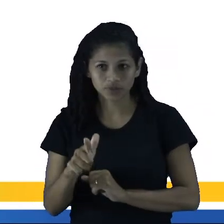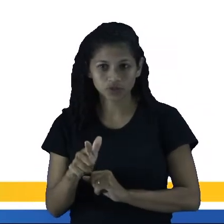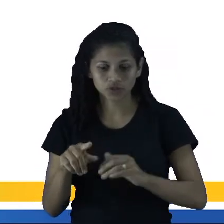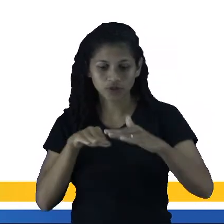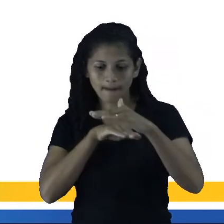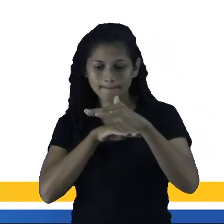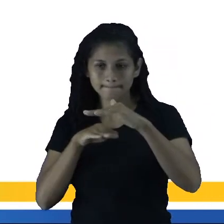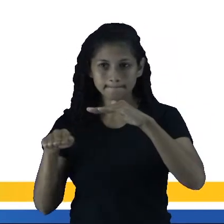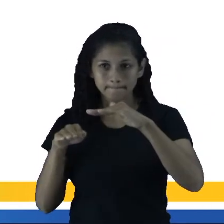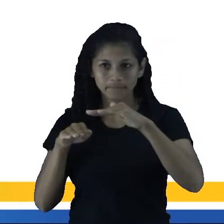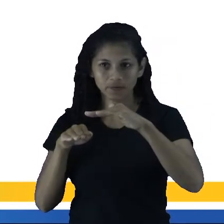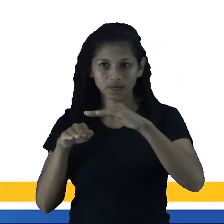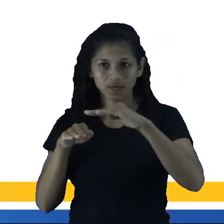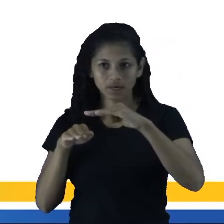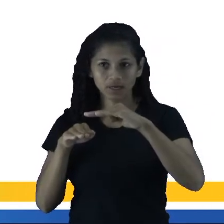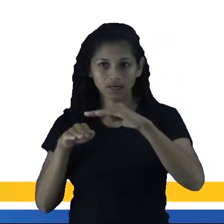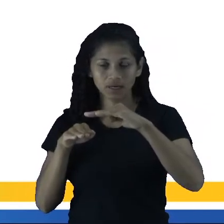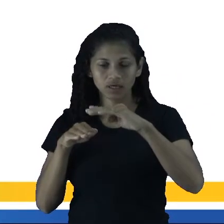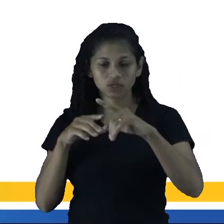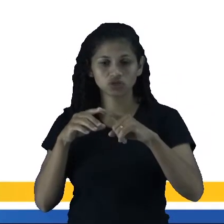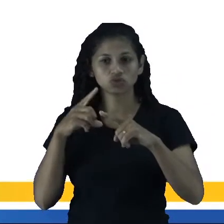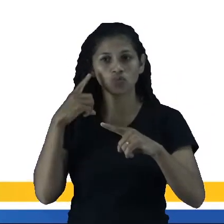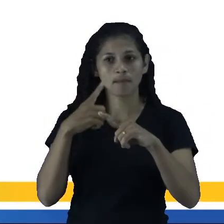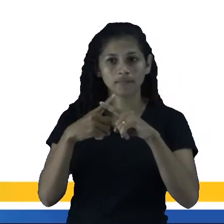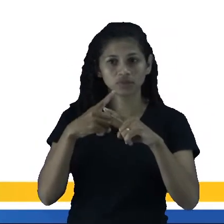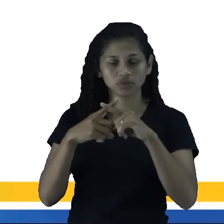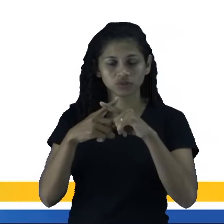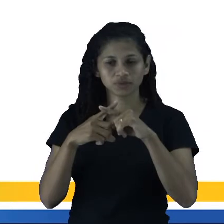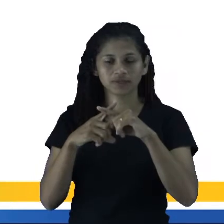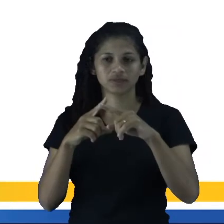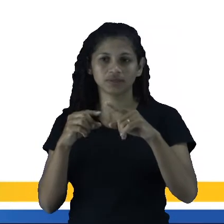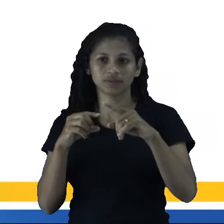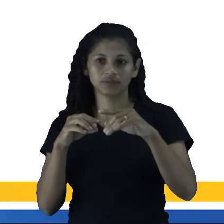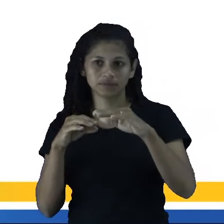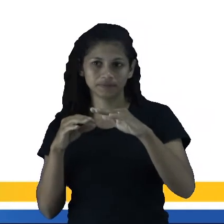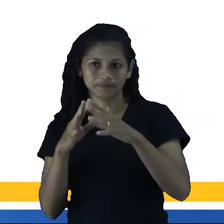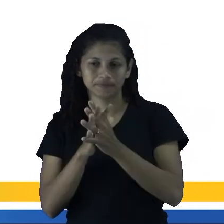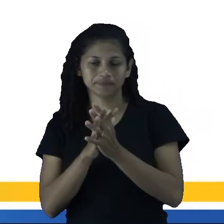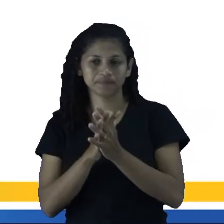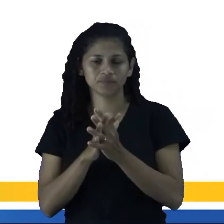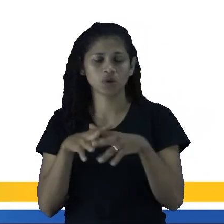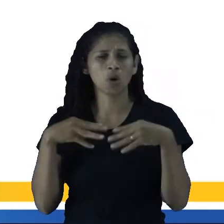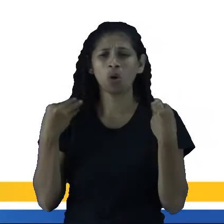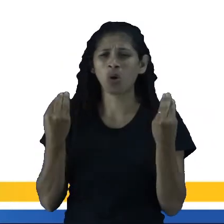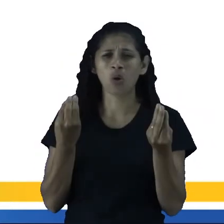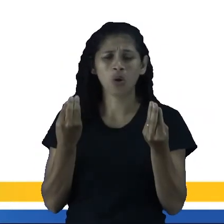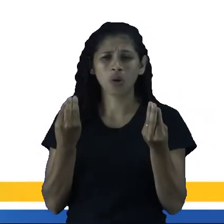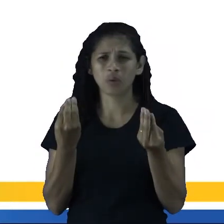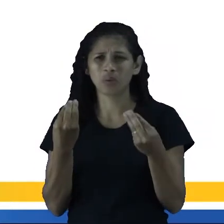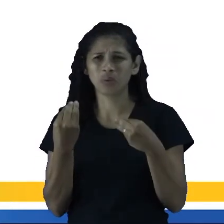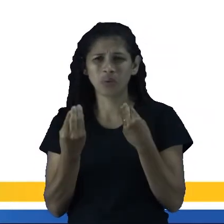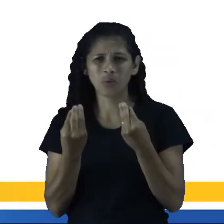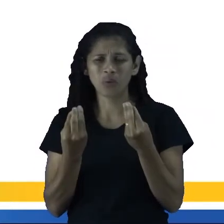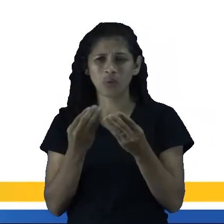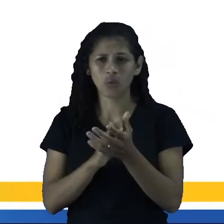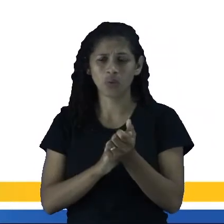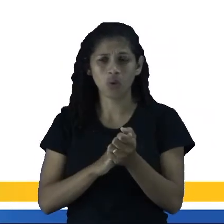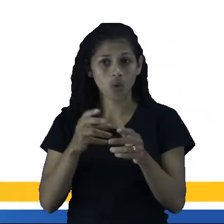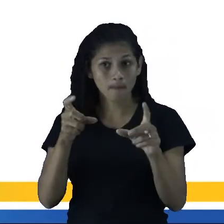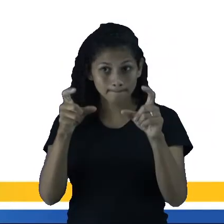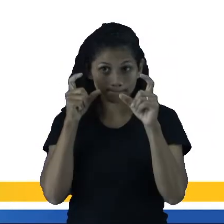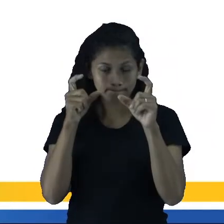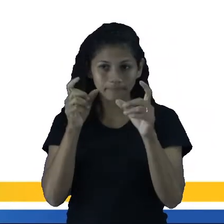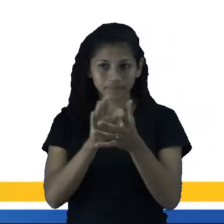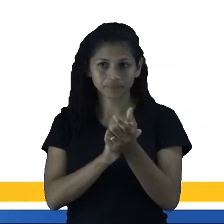embaixo em forma de fatorial multiplicadas entre si. E agora, o que eu vou fazer? Presta atenção aqui numa coisinha,